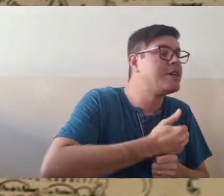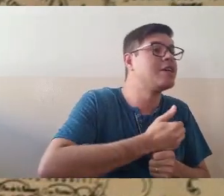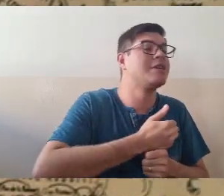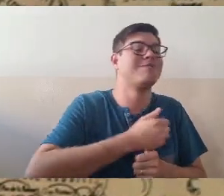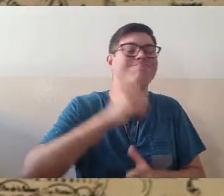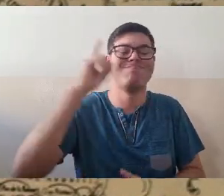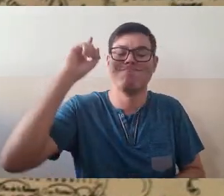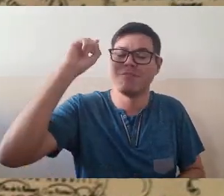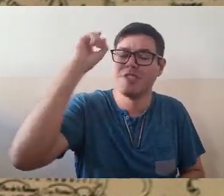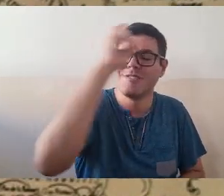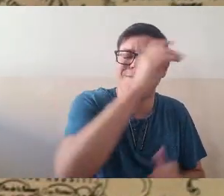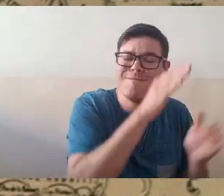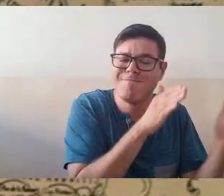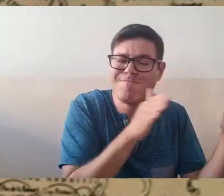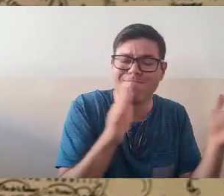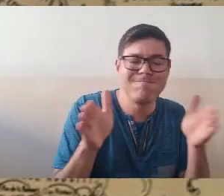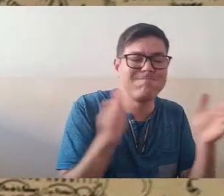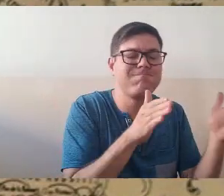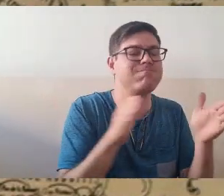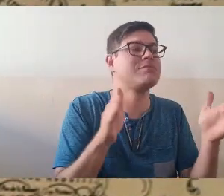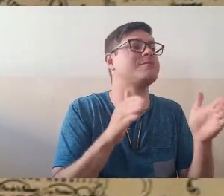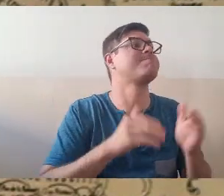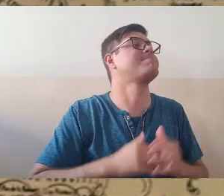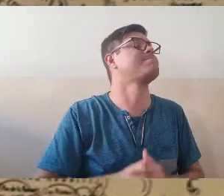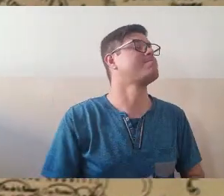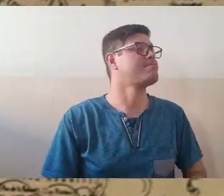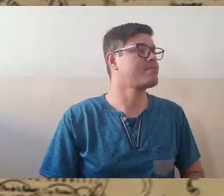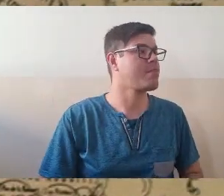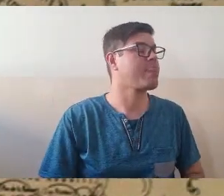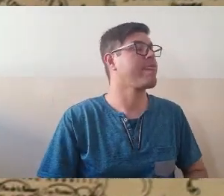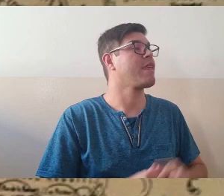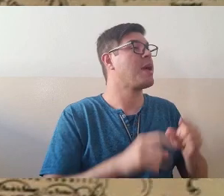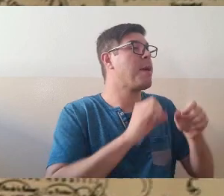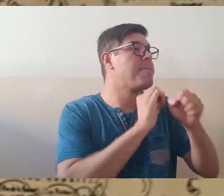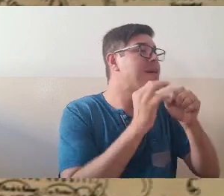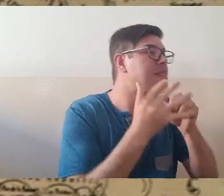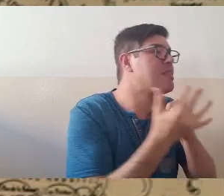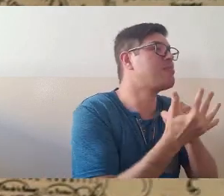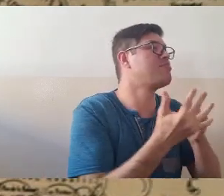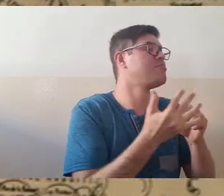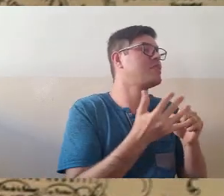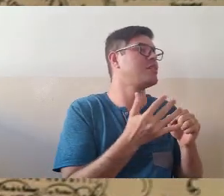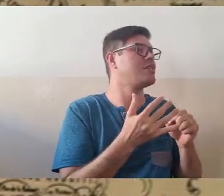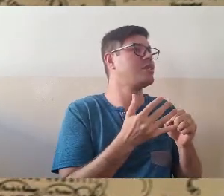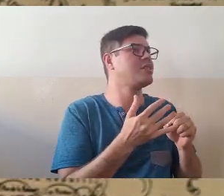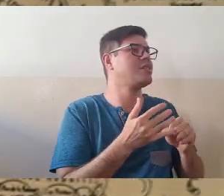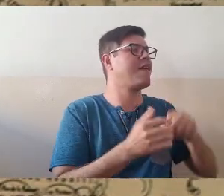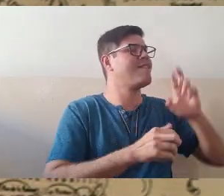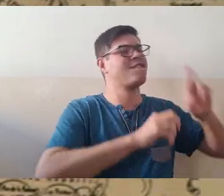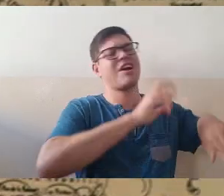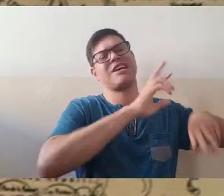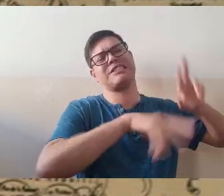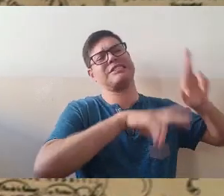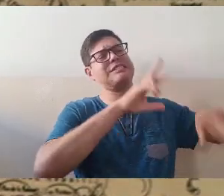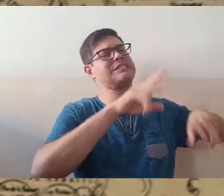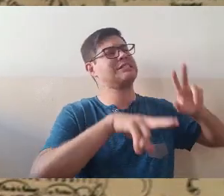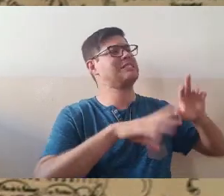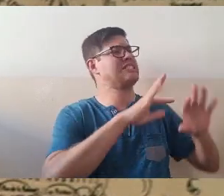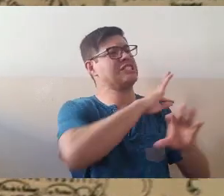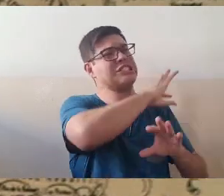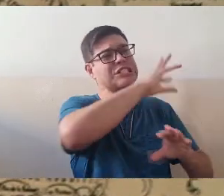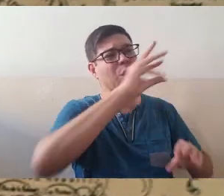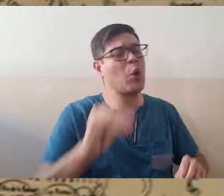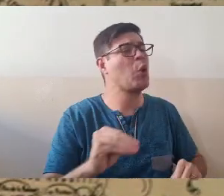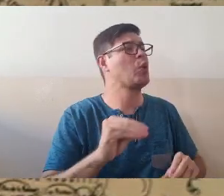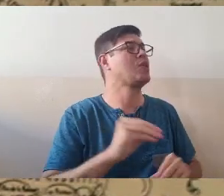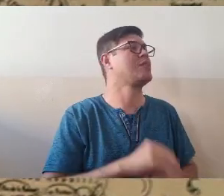difícil. Pecúnia. Pecúnia, pandemia, Então, faltar a né? pandemia faltou tudo. Tudo. Então, tudo